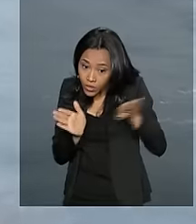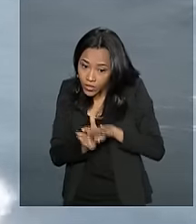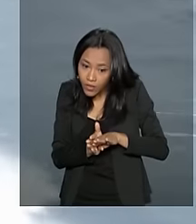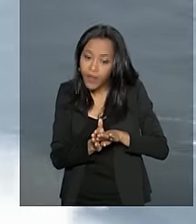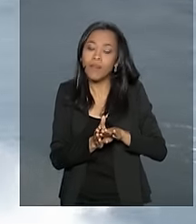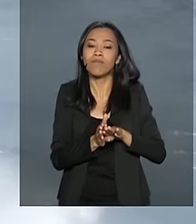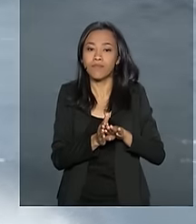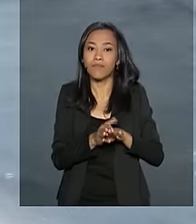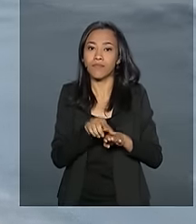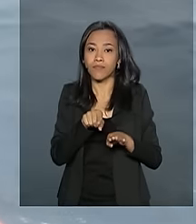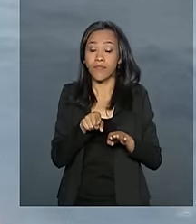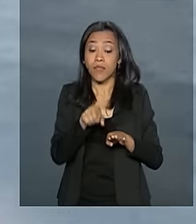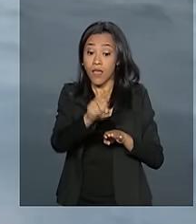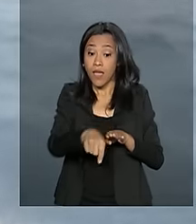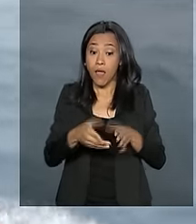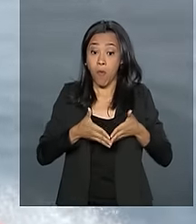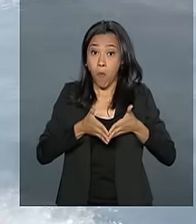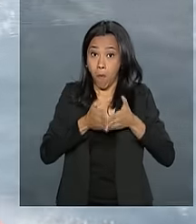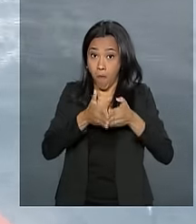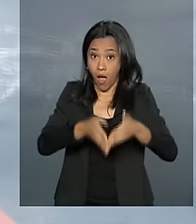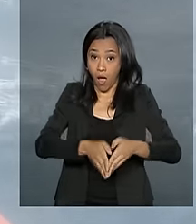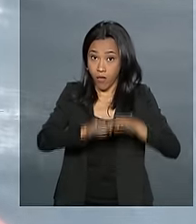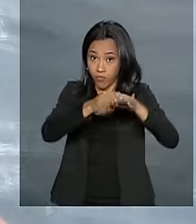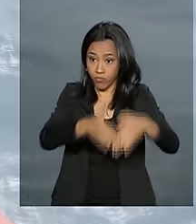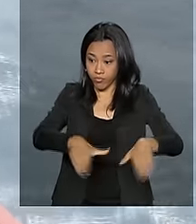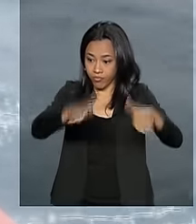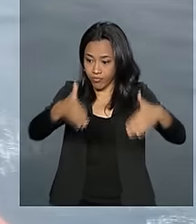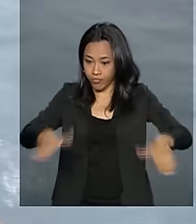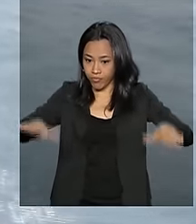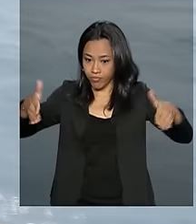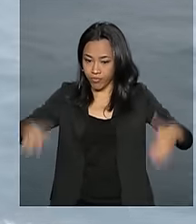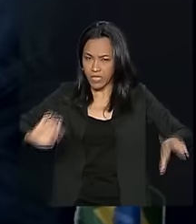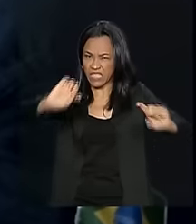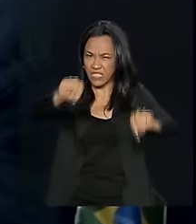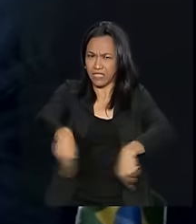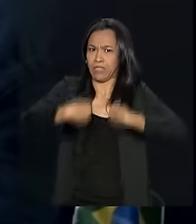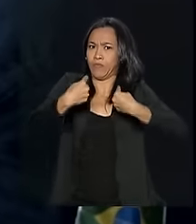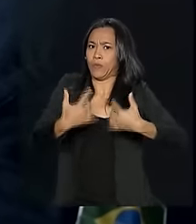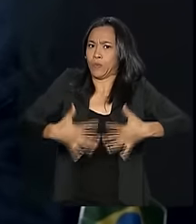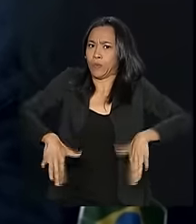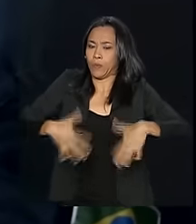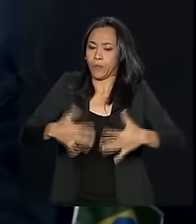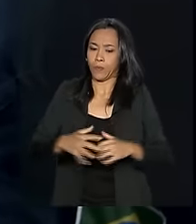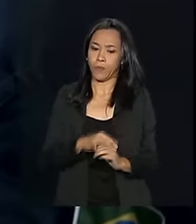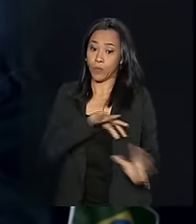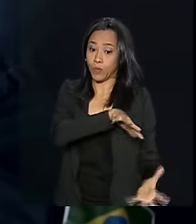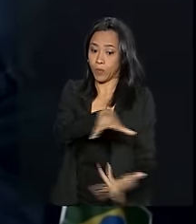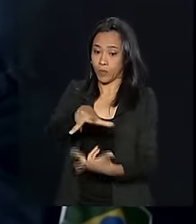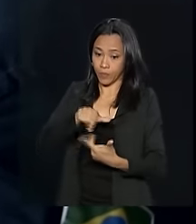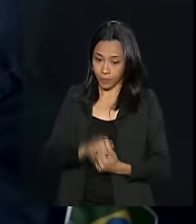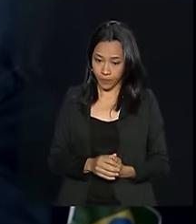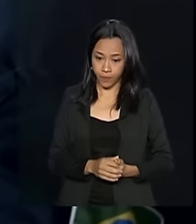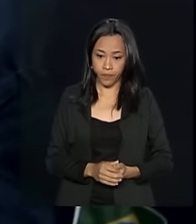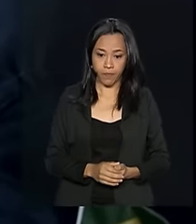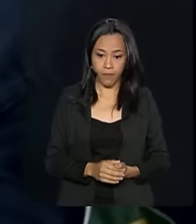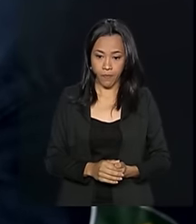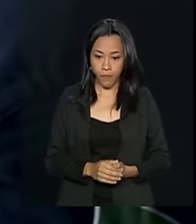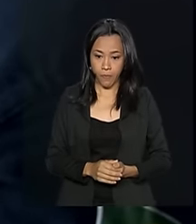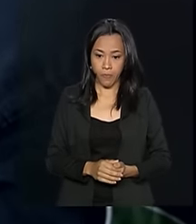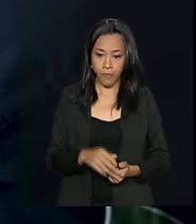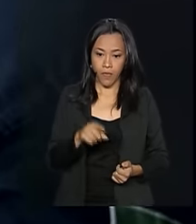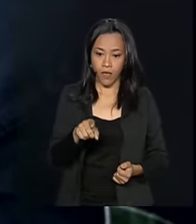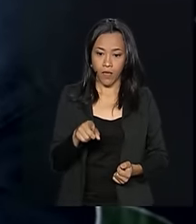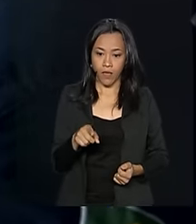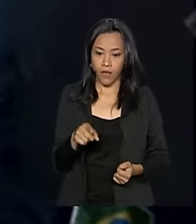Panamá, um dos mares mais desafiadores do mundo. A travessia do Drake tem que ser feita com gente profissional. Pode